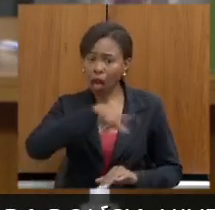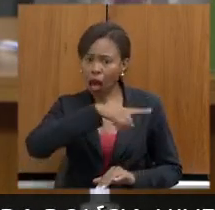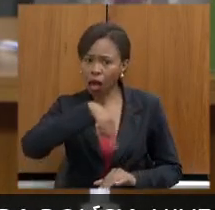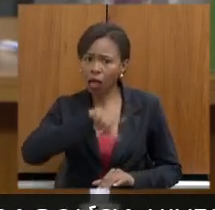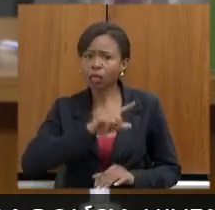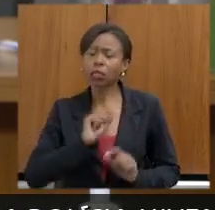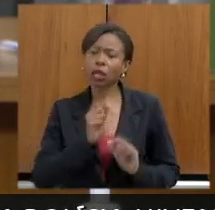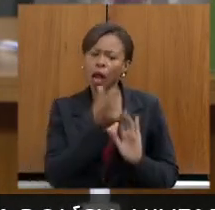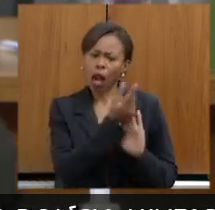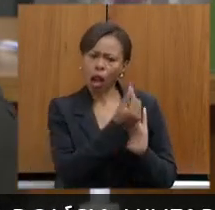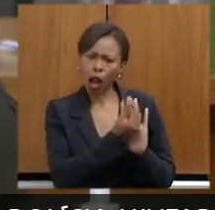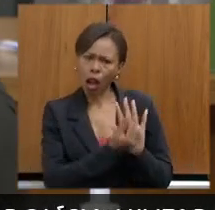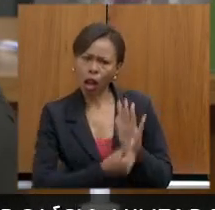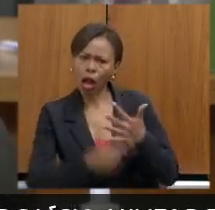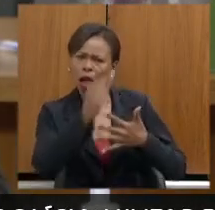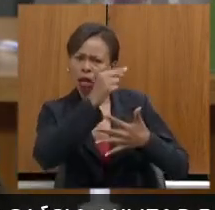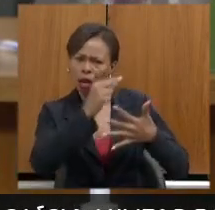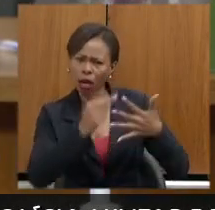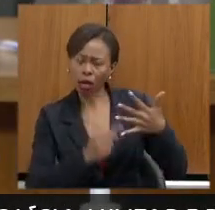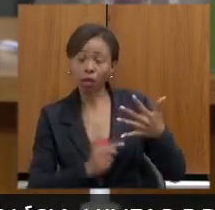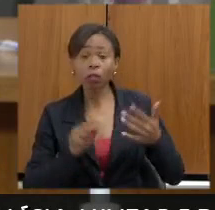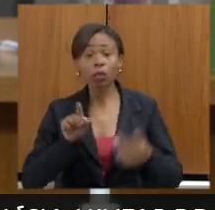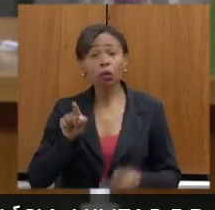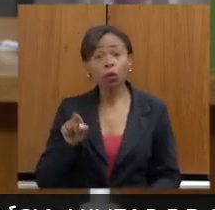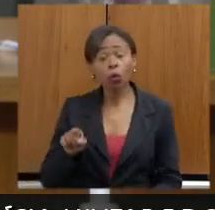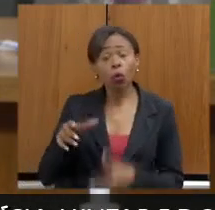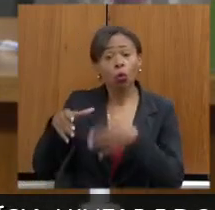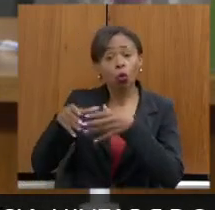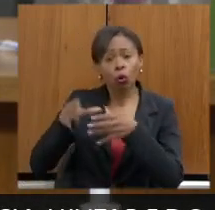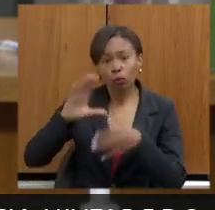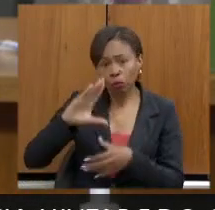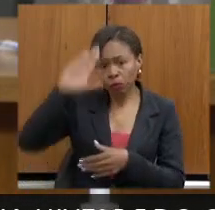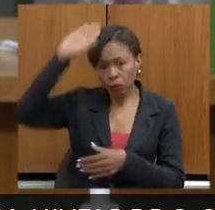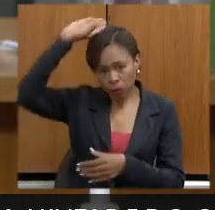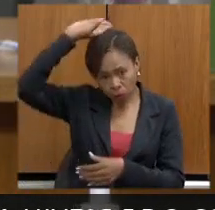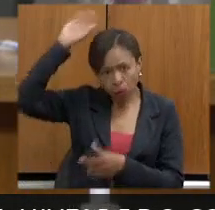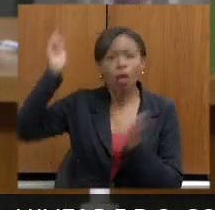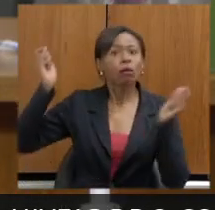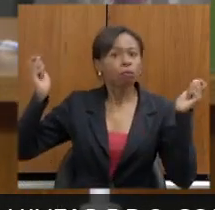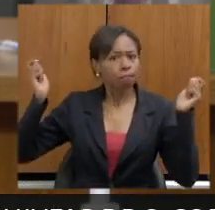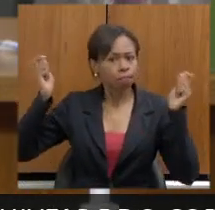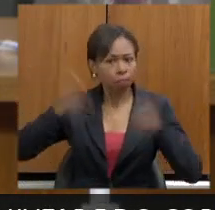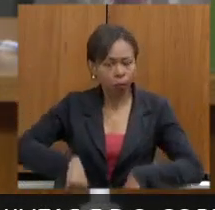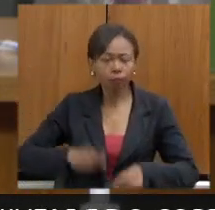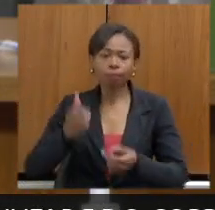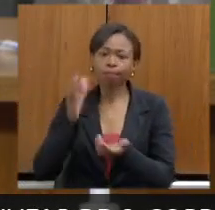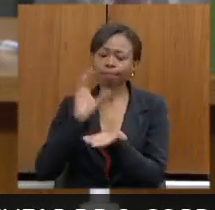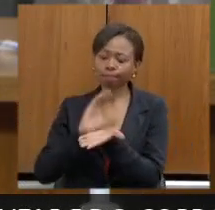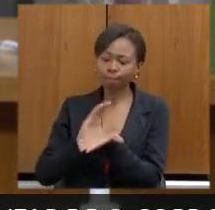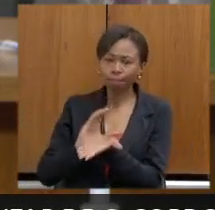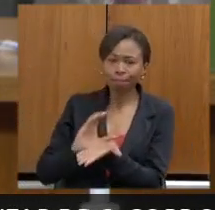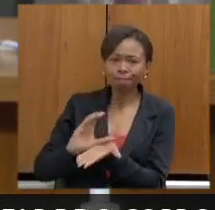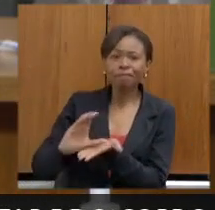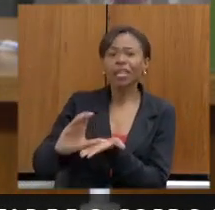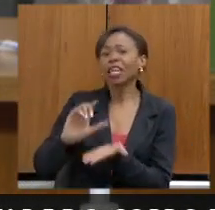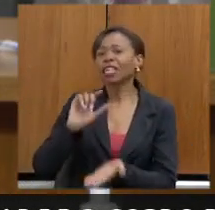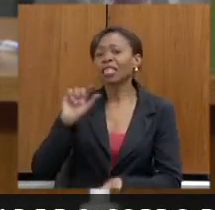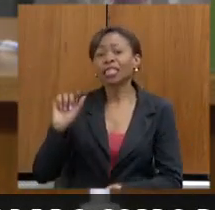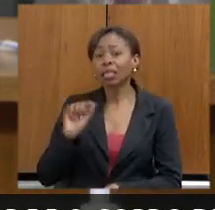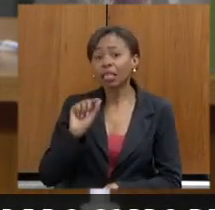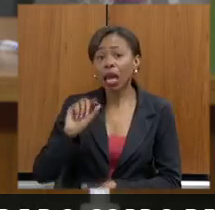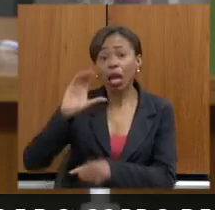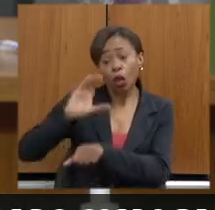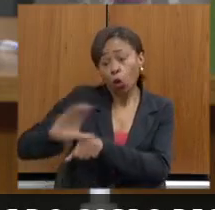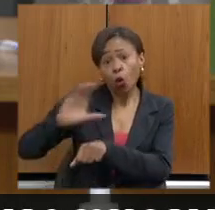cenário orçamentário Corpo de Bombeiros Militar está conseguindo investir na qualidade